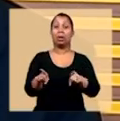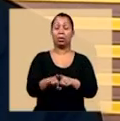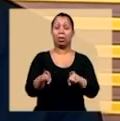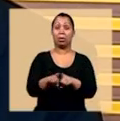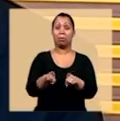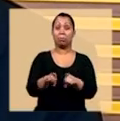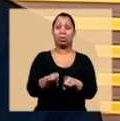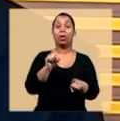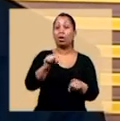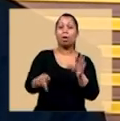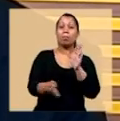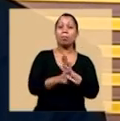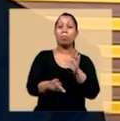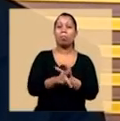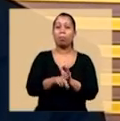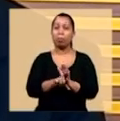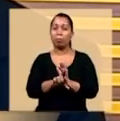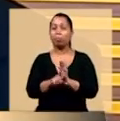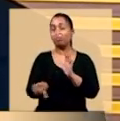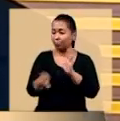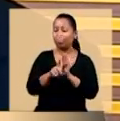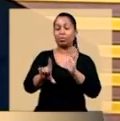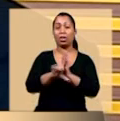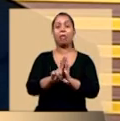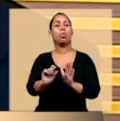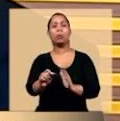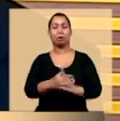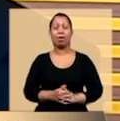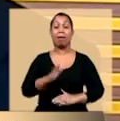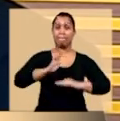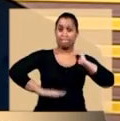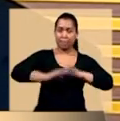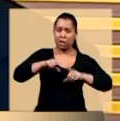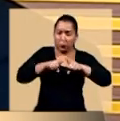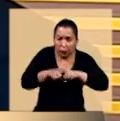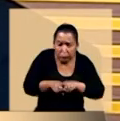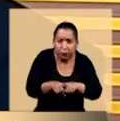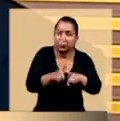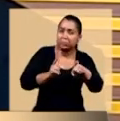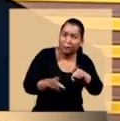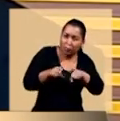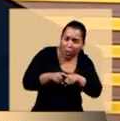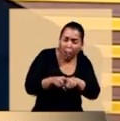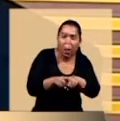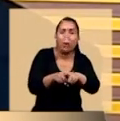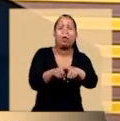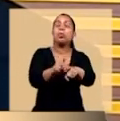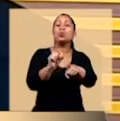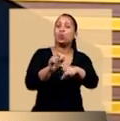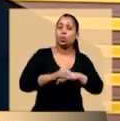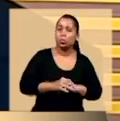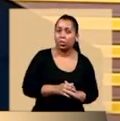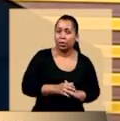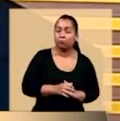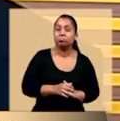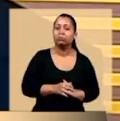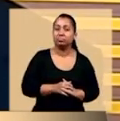e o seu conceito ele é decorrente da doutrina. Então, o que é assédio moral? É a prática reiterada